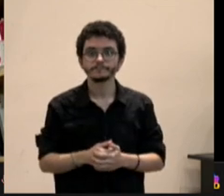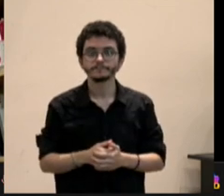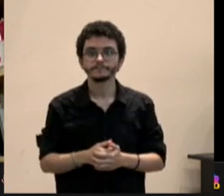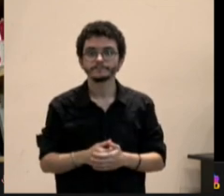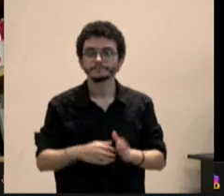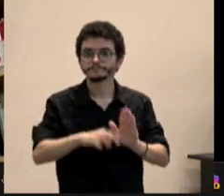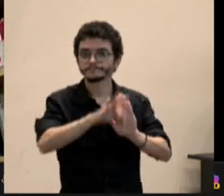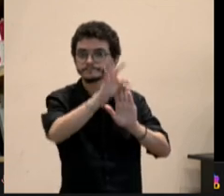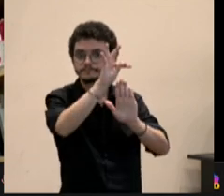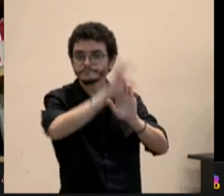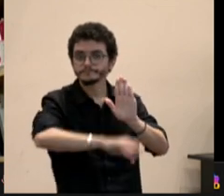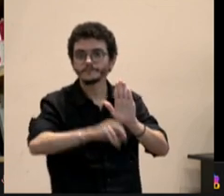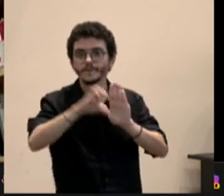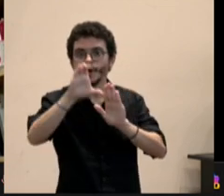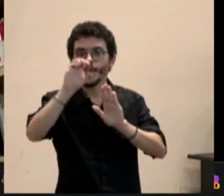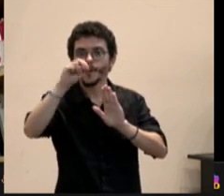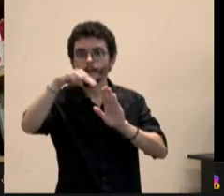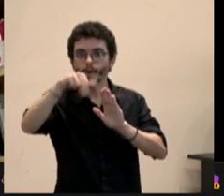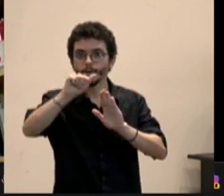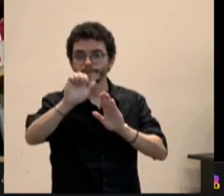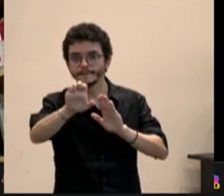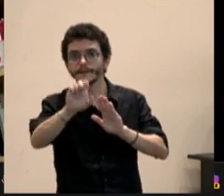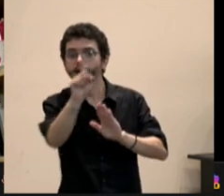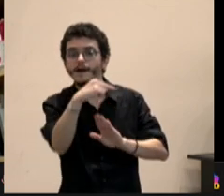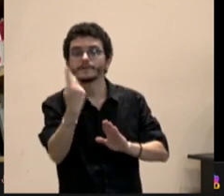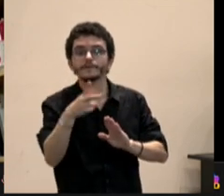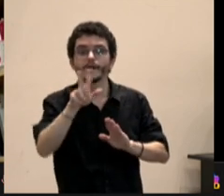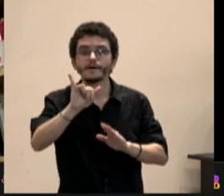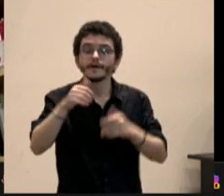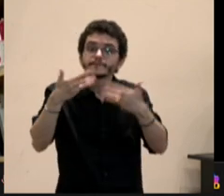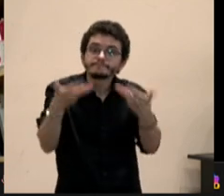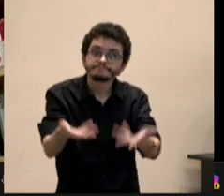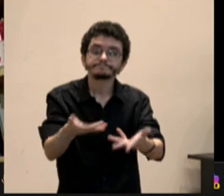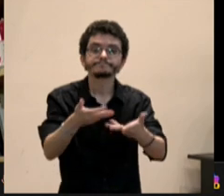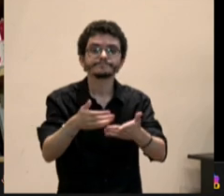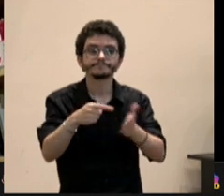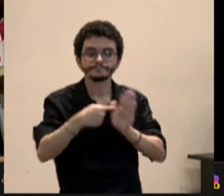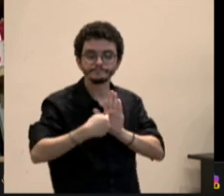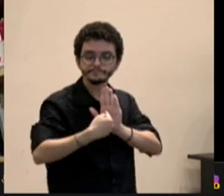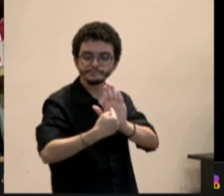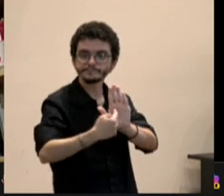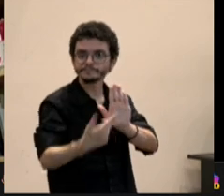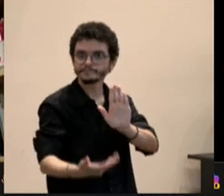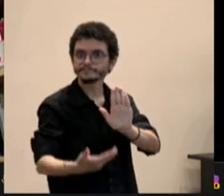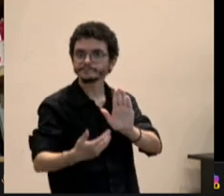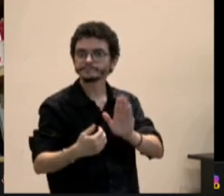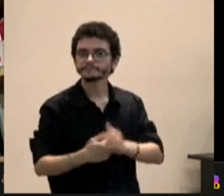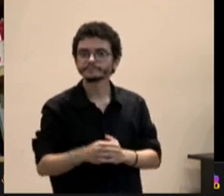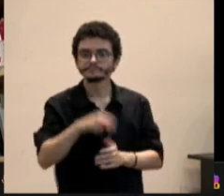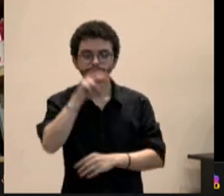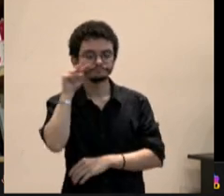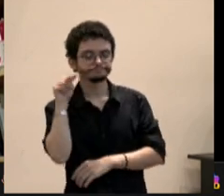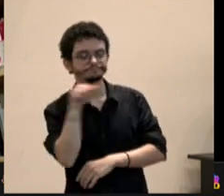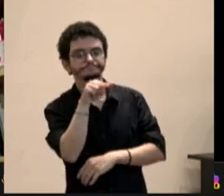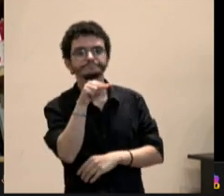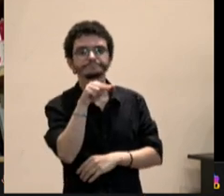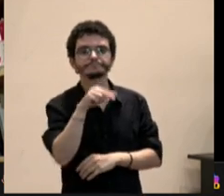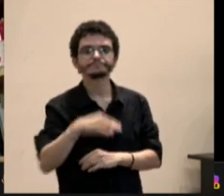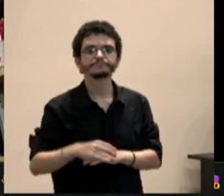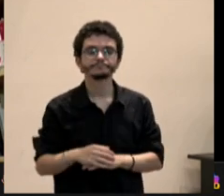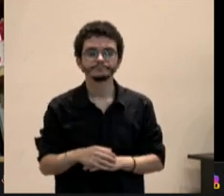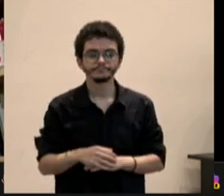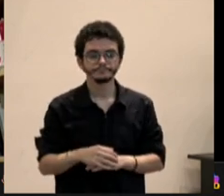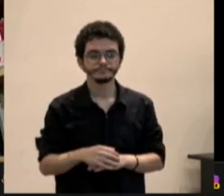texto da CONAI, nós vamos, então, apontar, né, olhando para aquilo